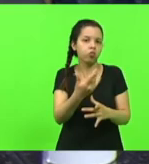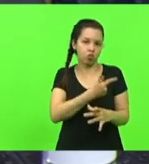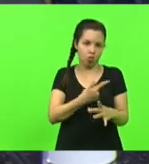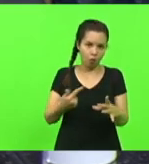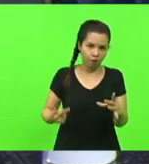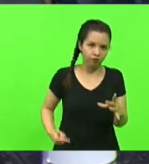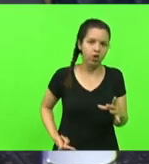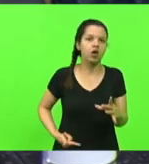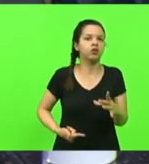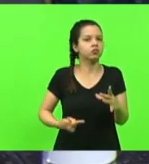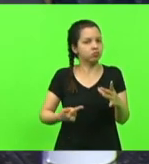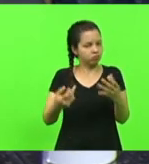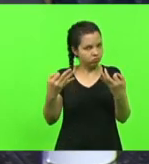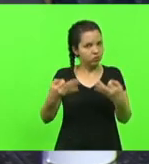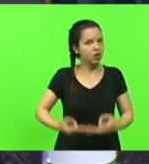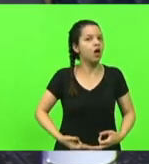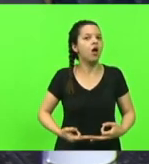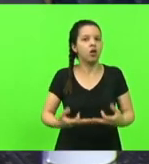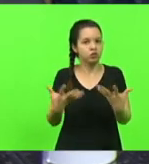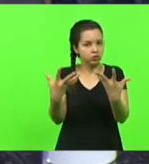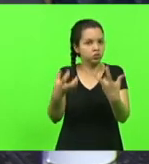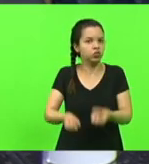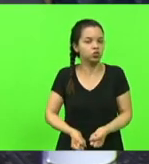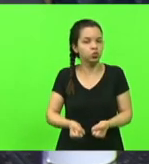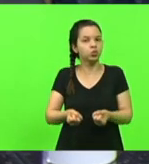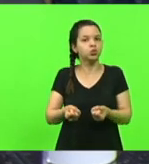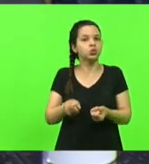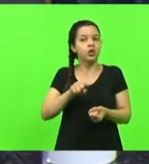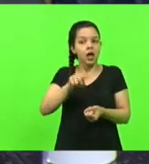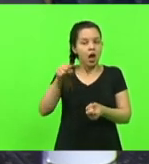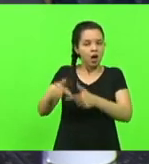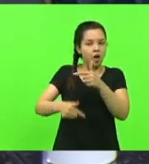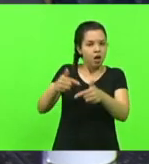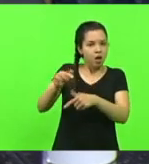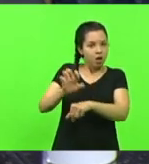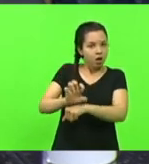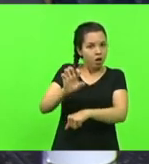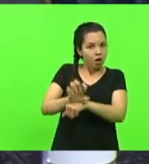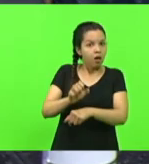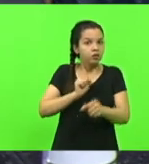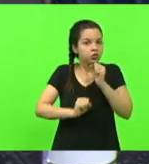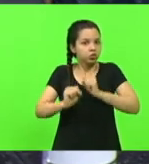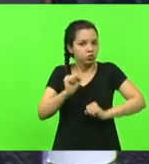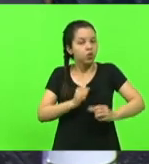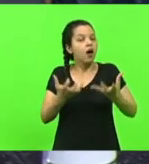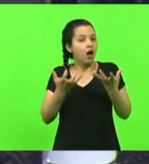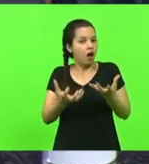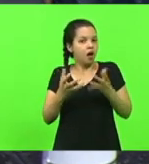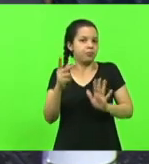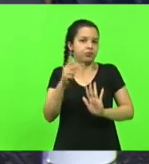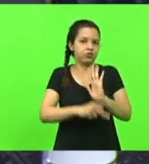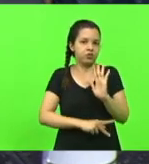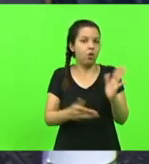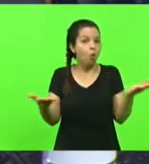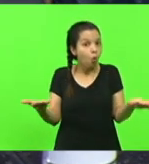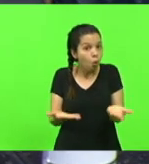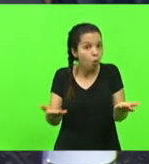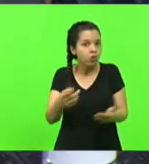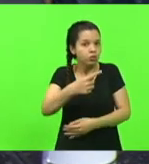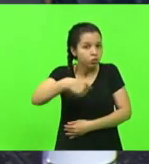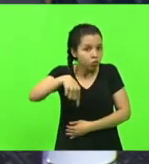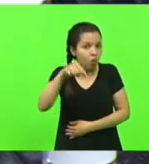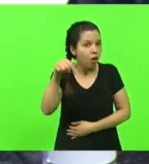os colaboradores do Estado estavam ansiosos em receber esse projeto e hoje cabe a nós aqui